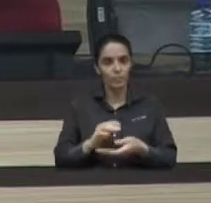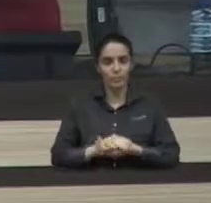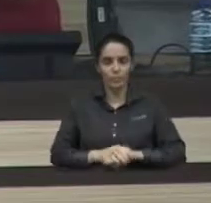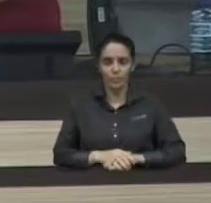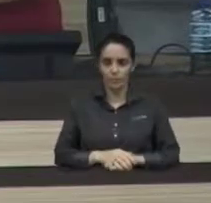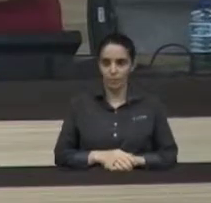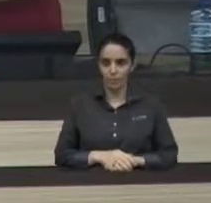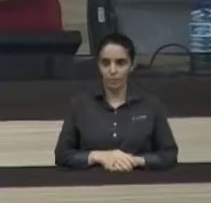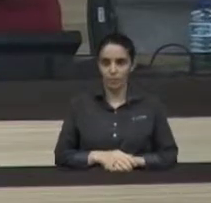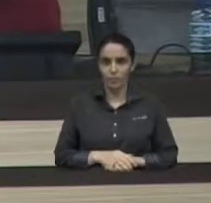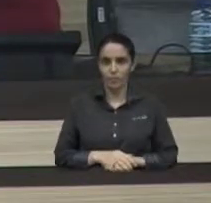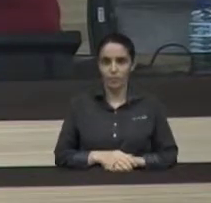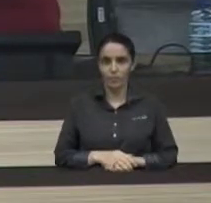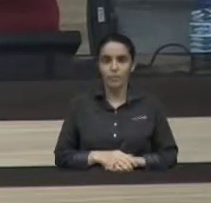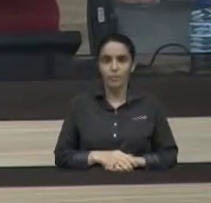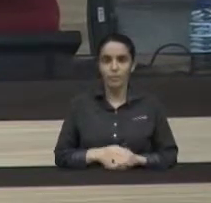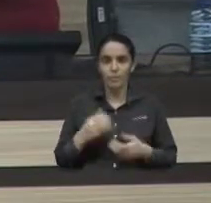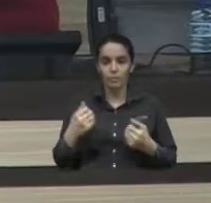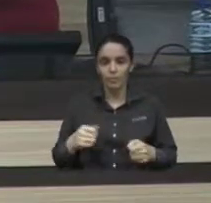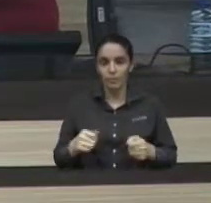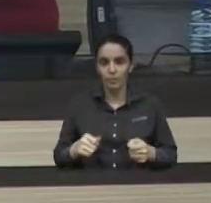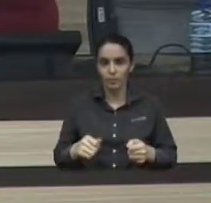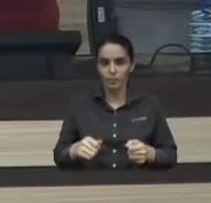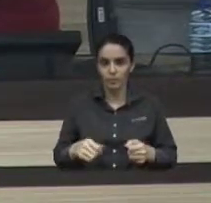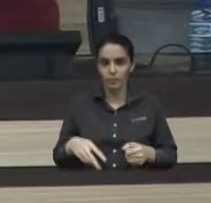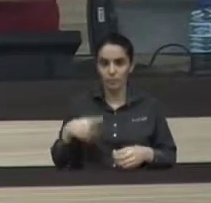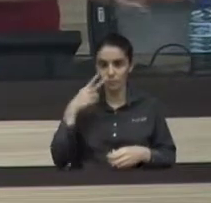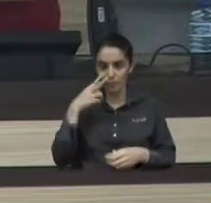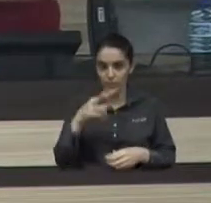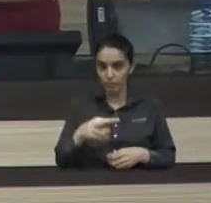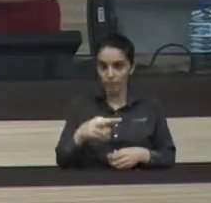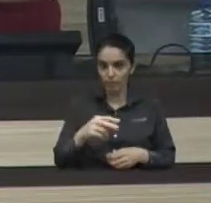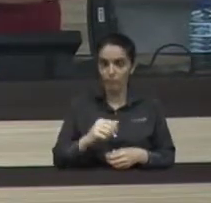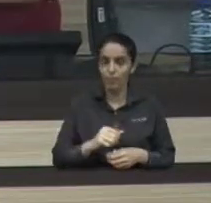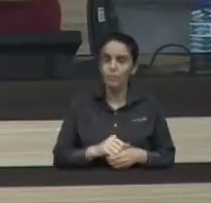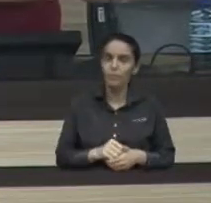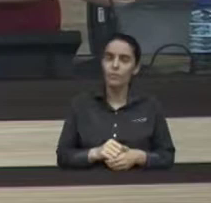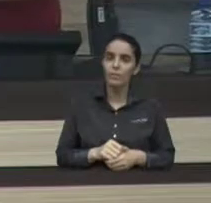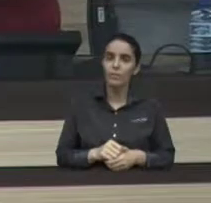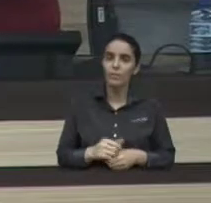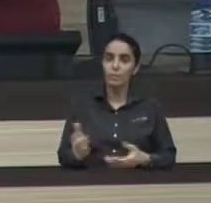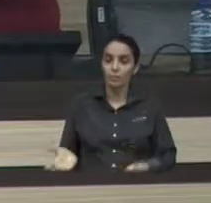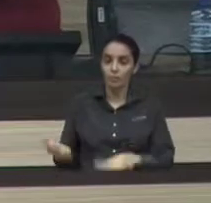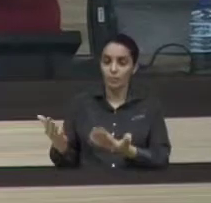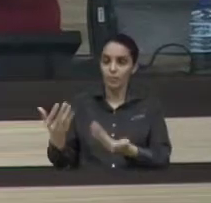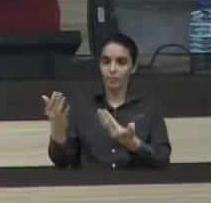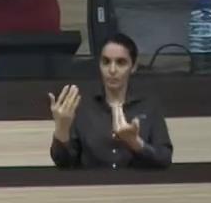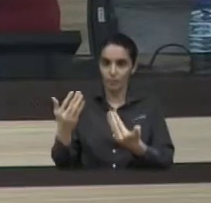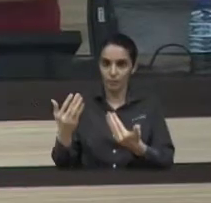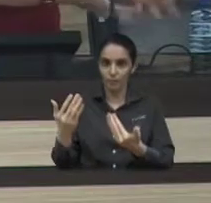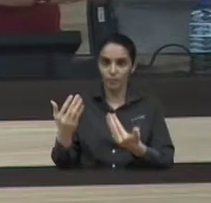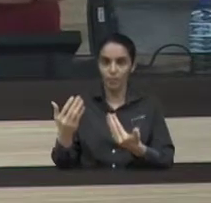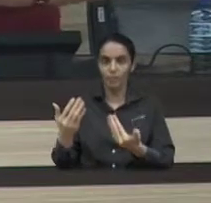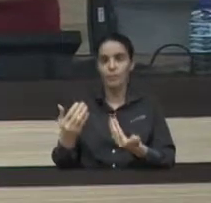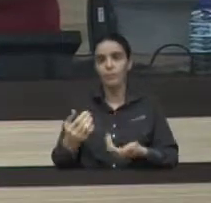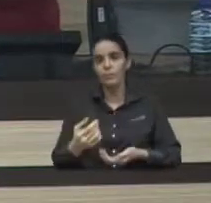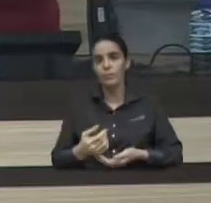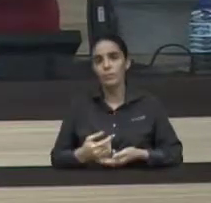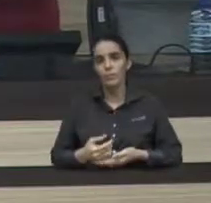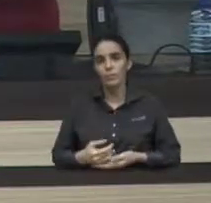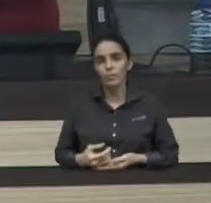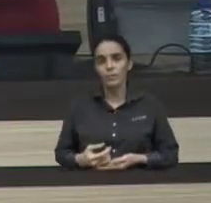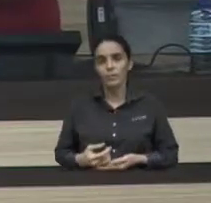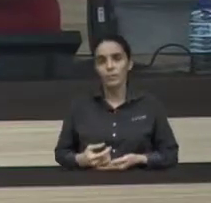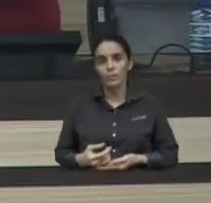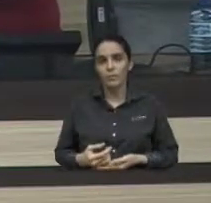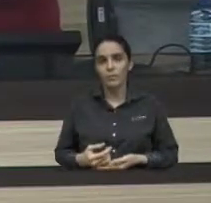não só atrativos, mas chamar... que fomentar o nosso polo